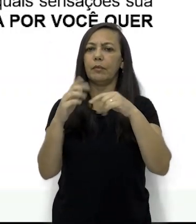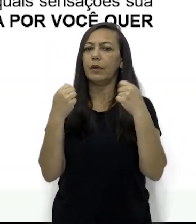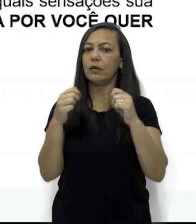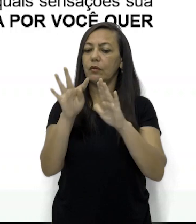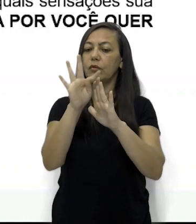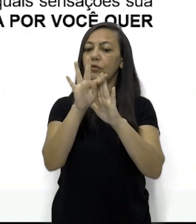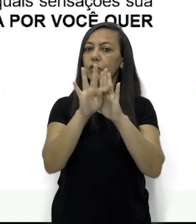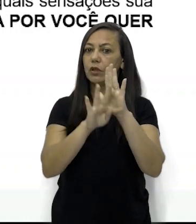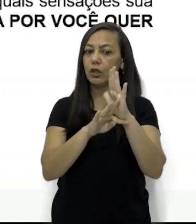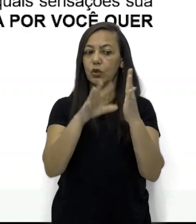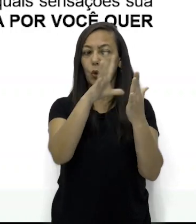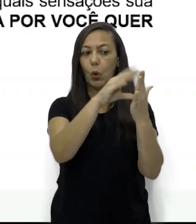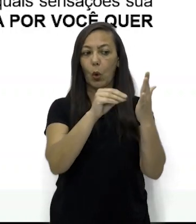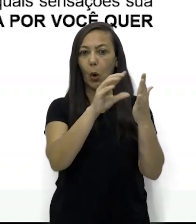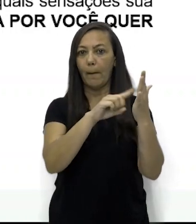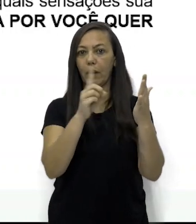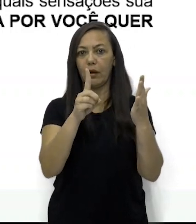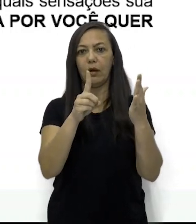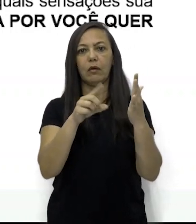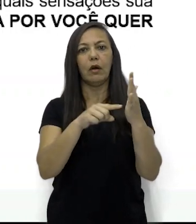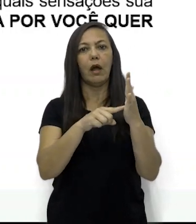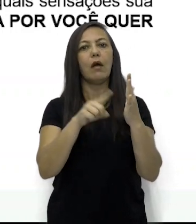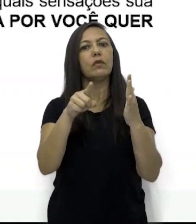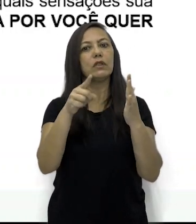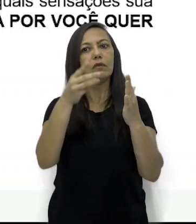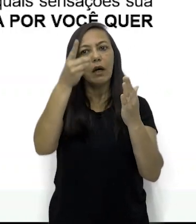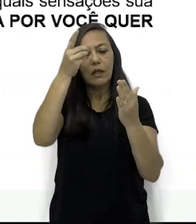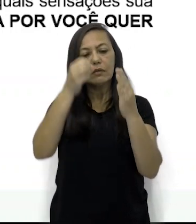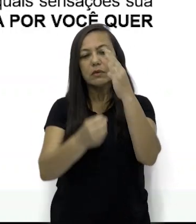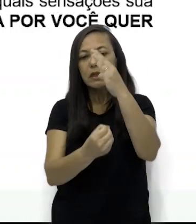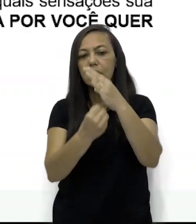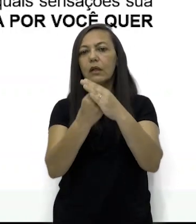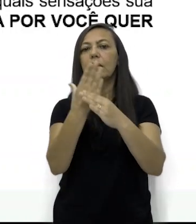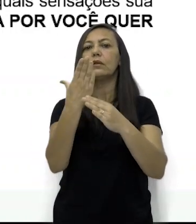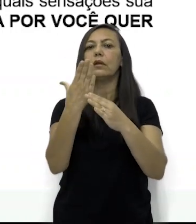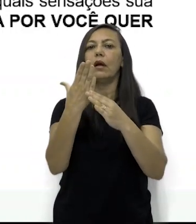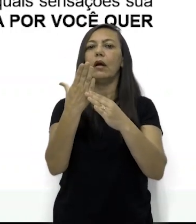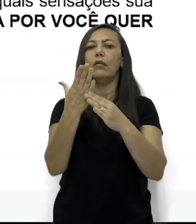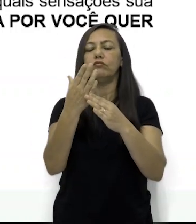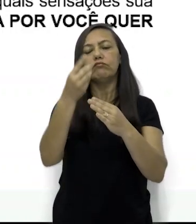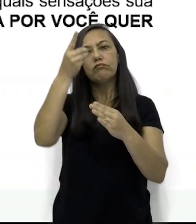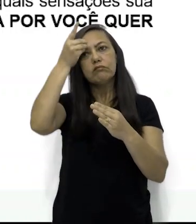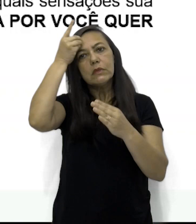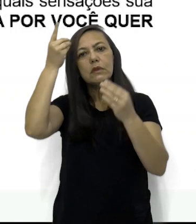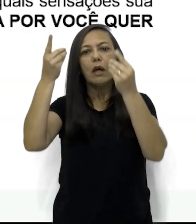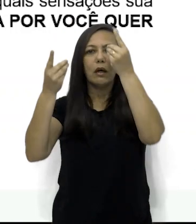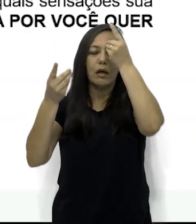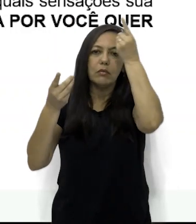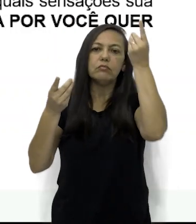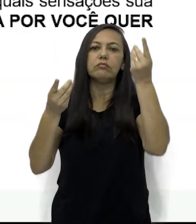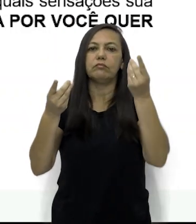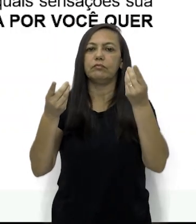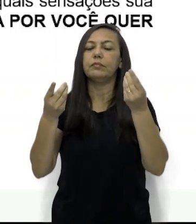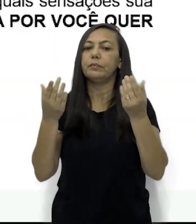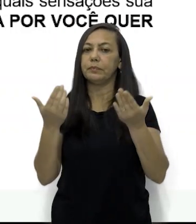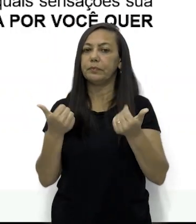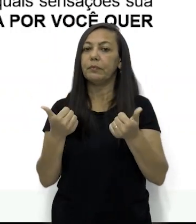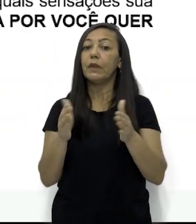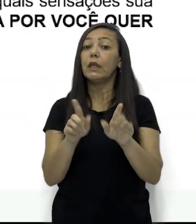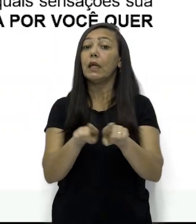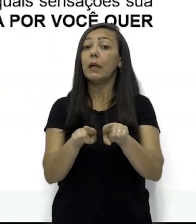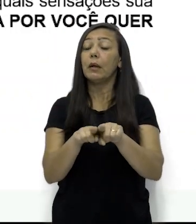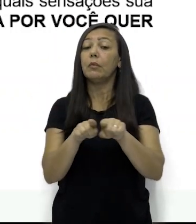que o texto não seja cópia da fonte de estudo, e sim uma compilação das principais informações elaboradas por você,